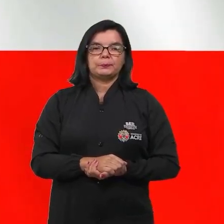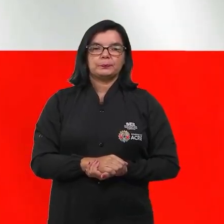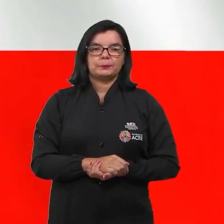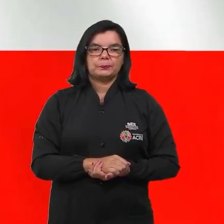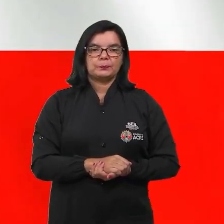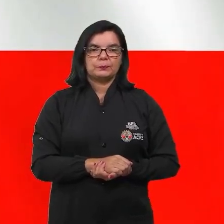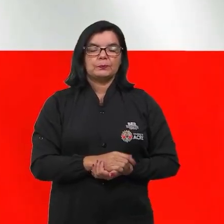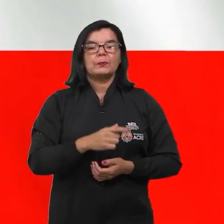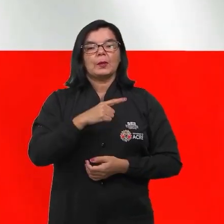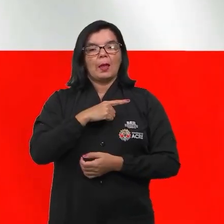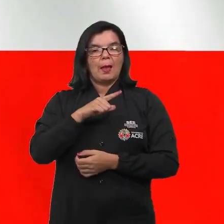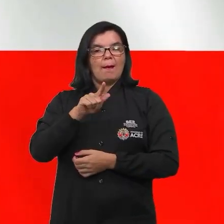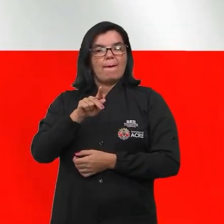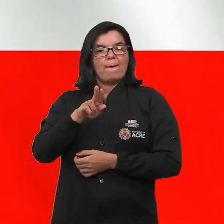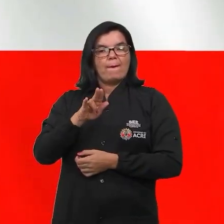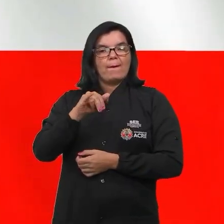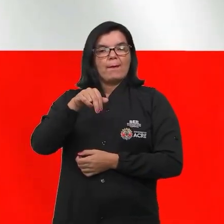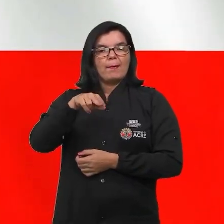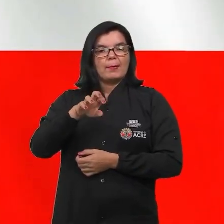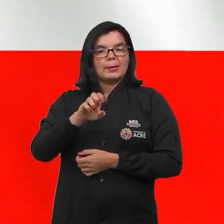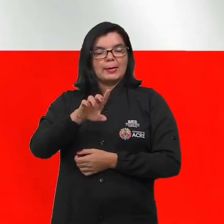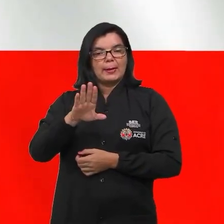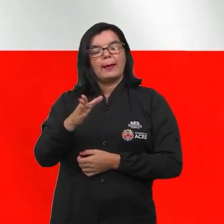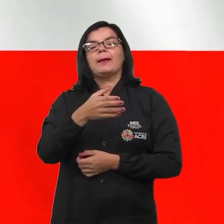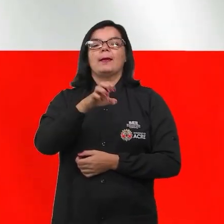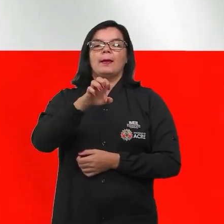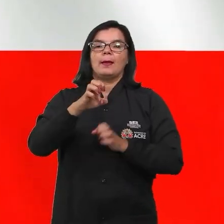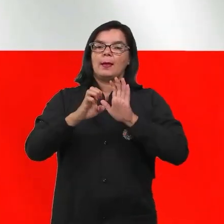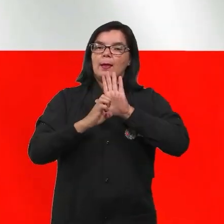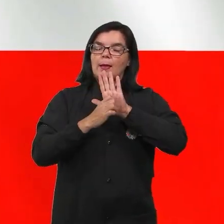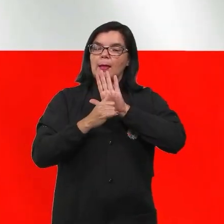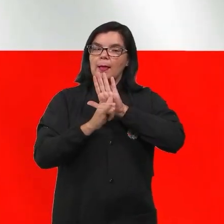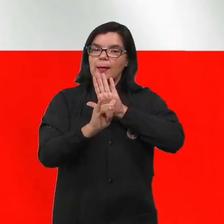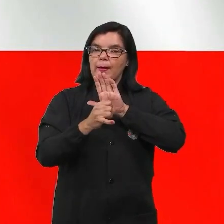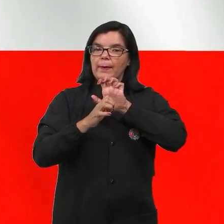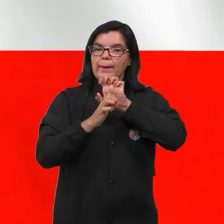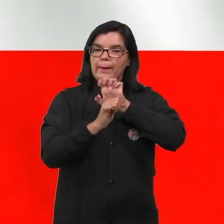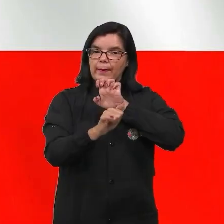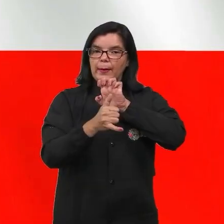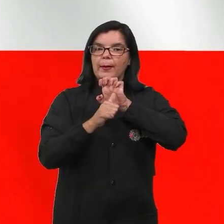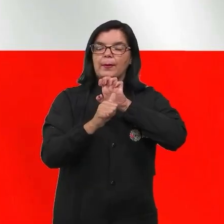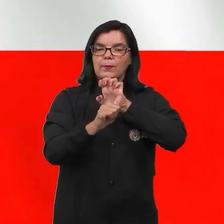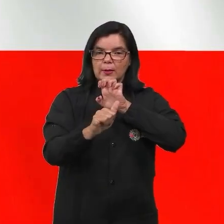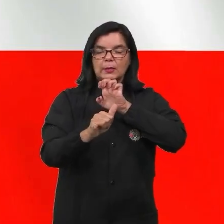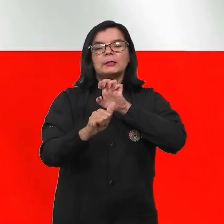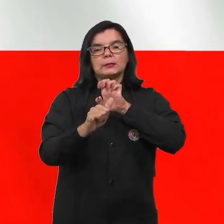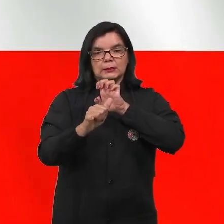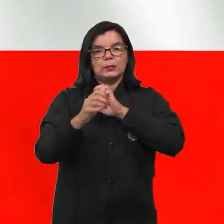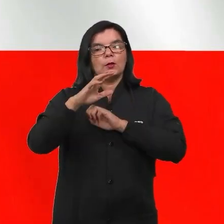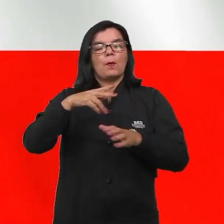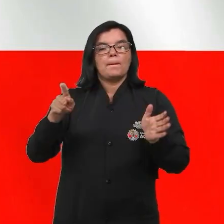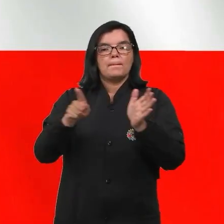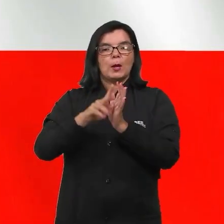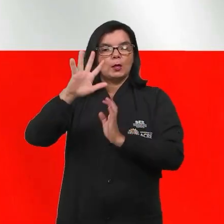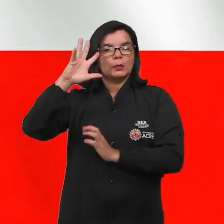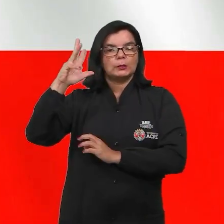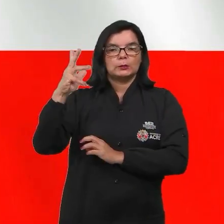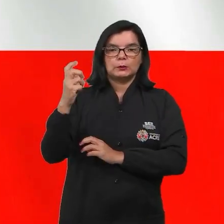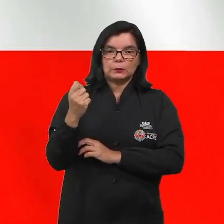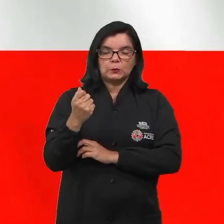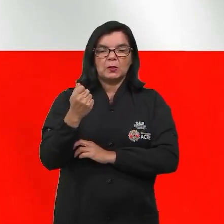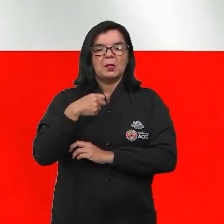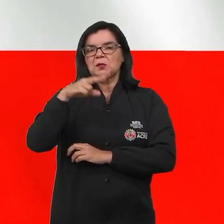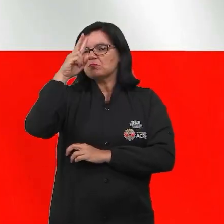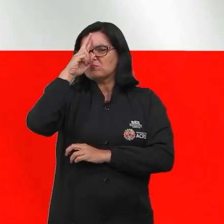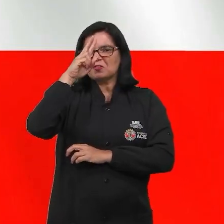Guiné Equatorial, porque é o único país africano que tem o espanhol como idioma oficial. Muitas pessoas nem se